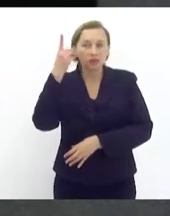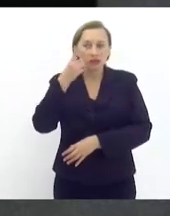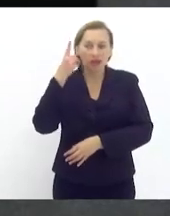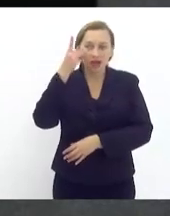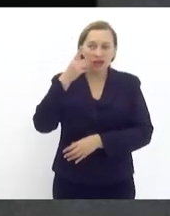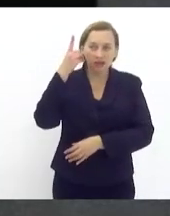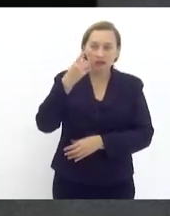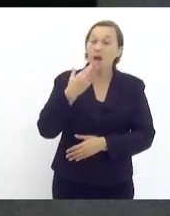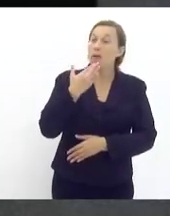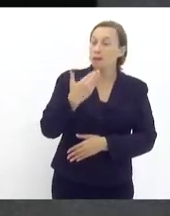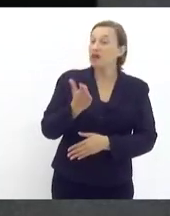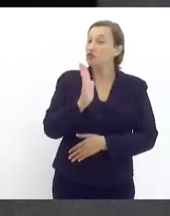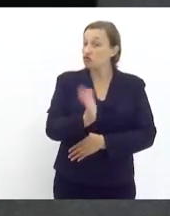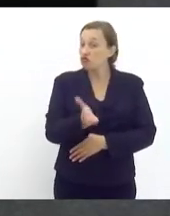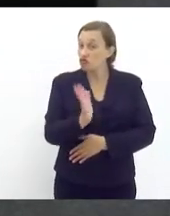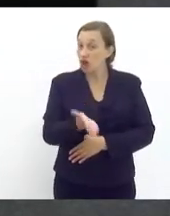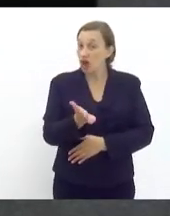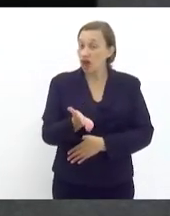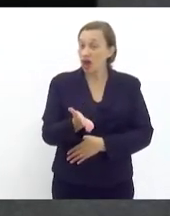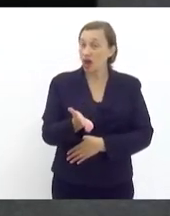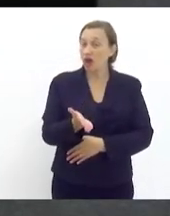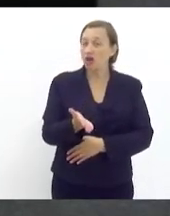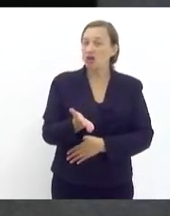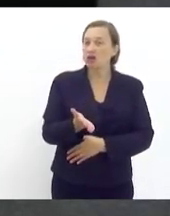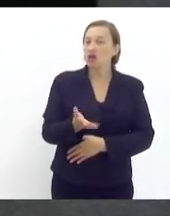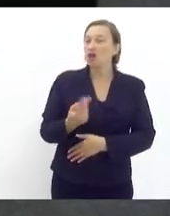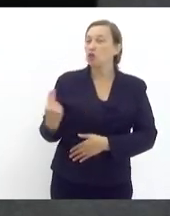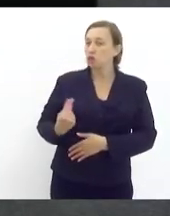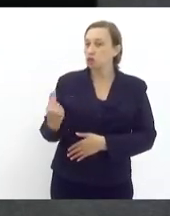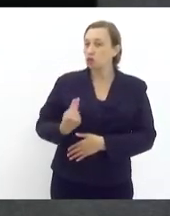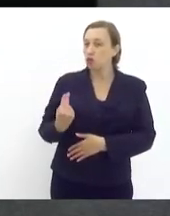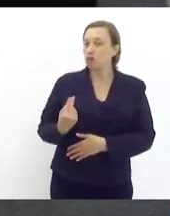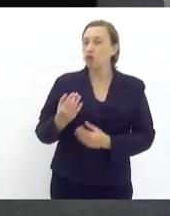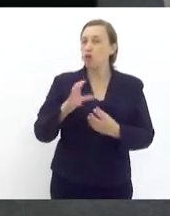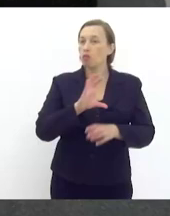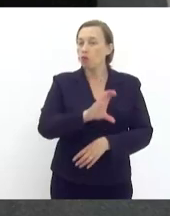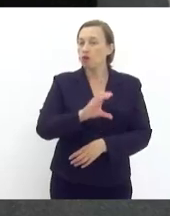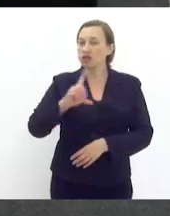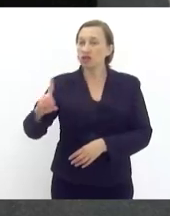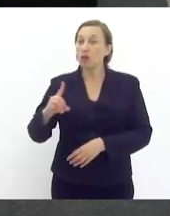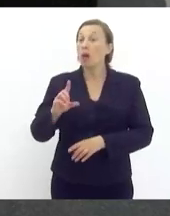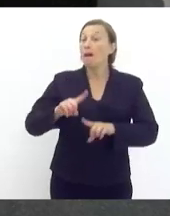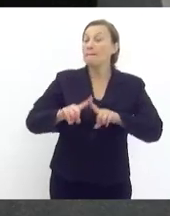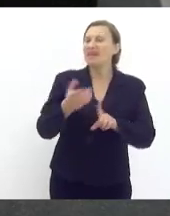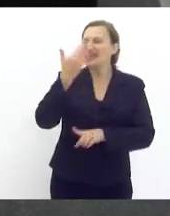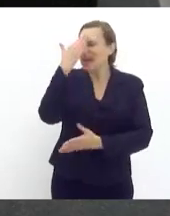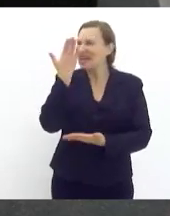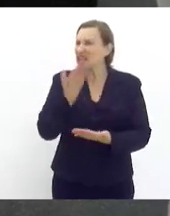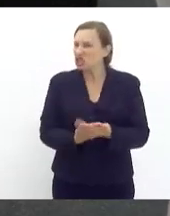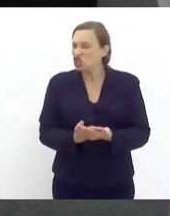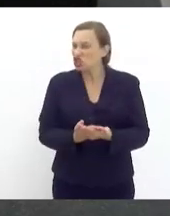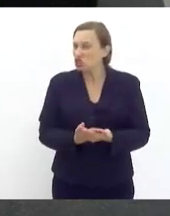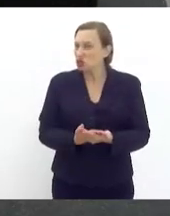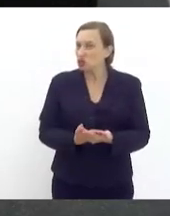e peço desde já havia colocado o meu nome como coordenador mas creio que a relevância da matéria